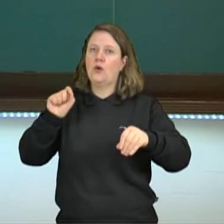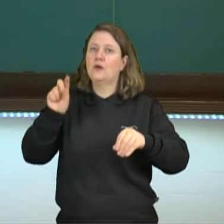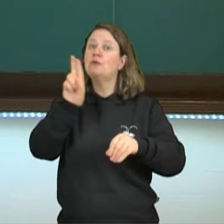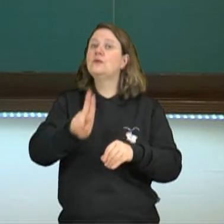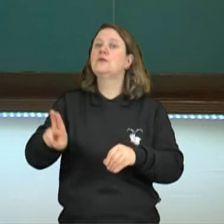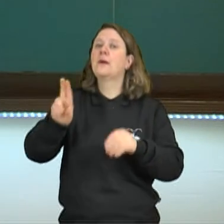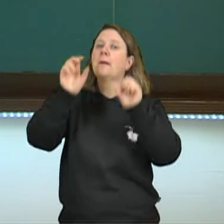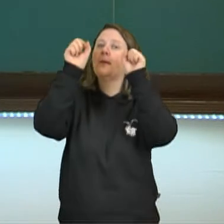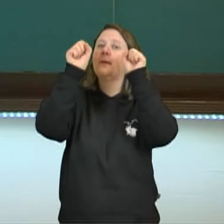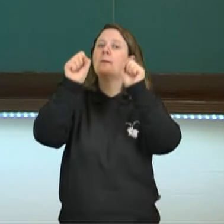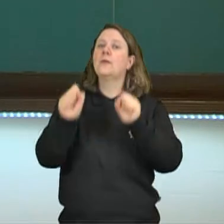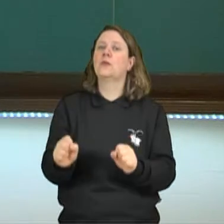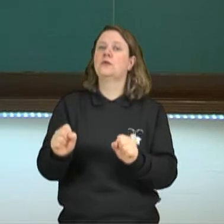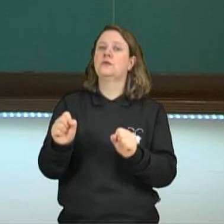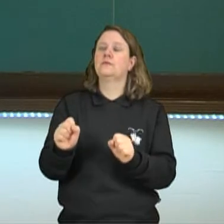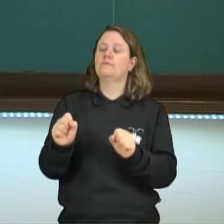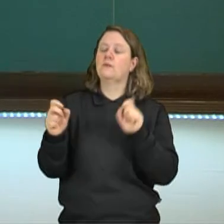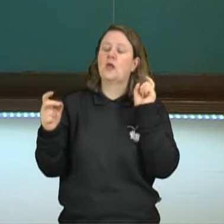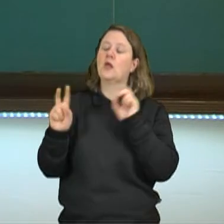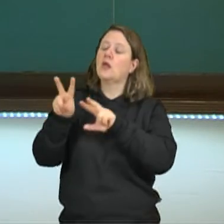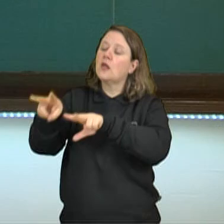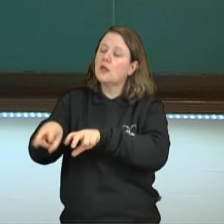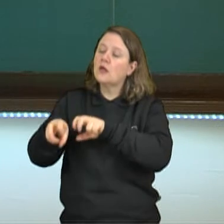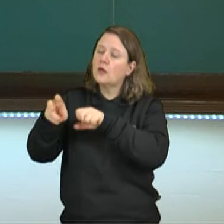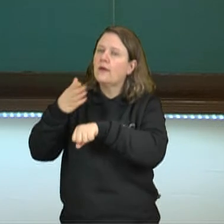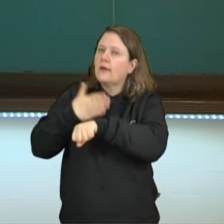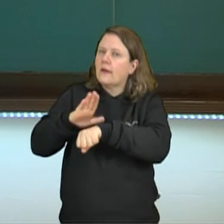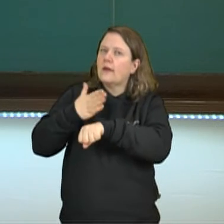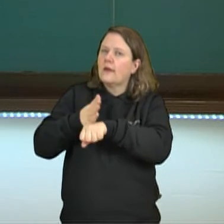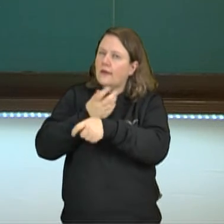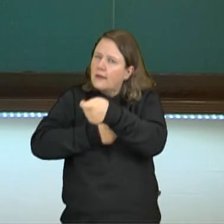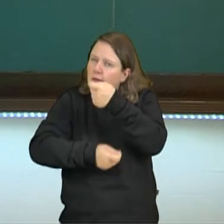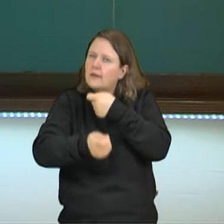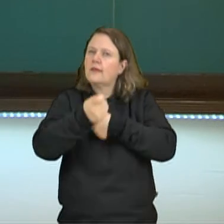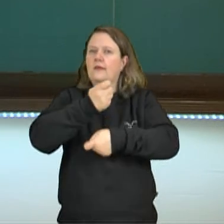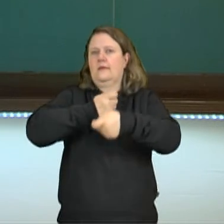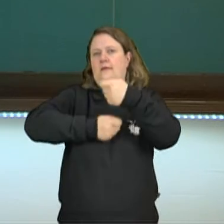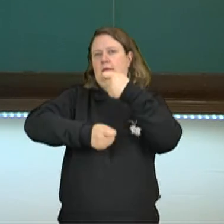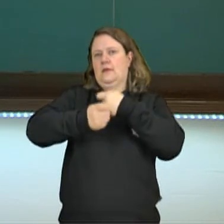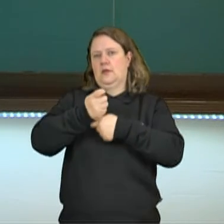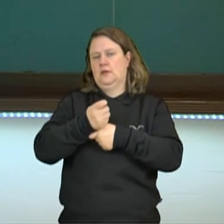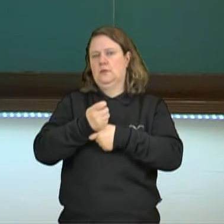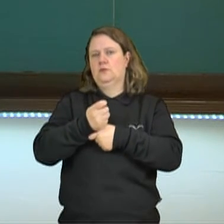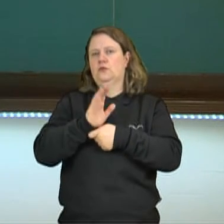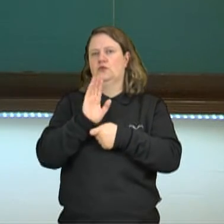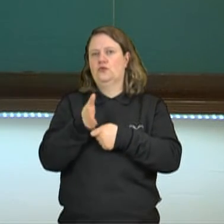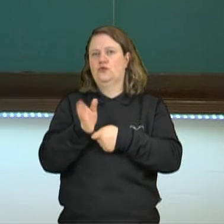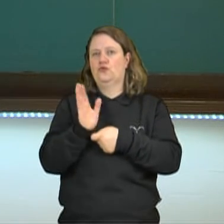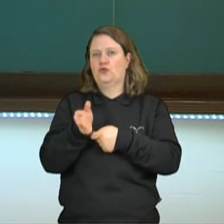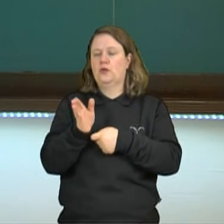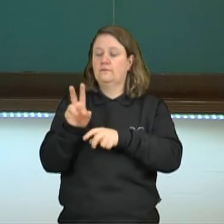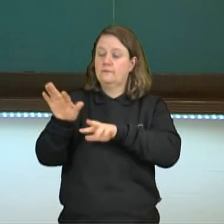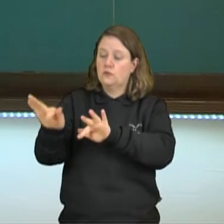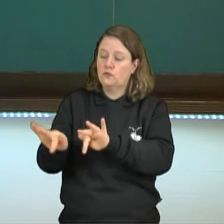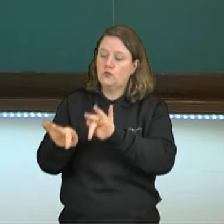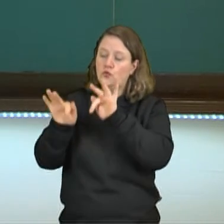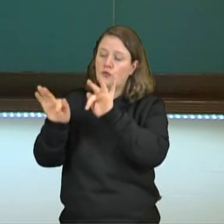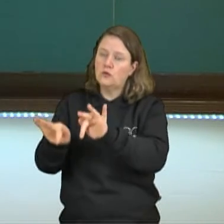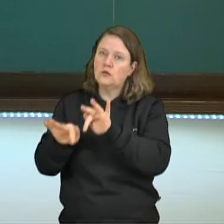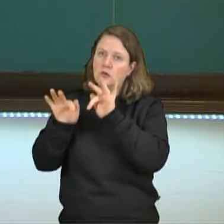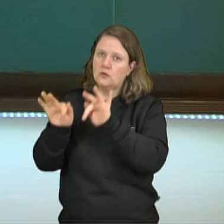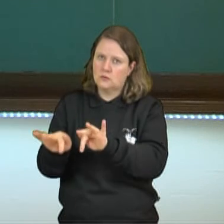a agricultura como principal atividade econômica, essa agricultura produzida dentro dos feudos que